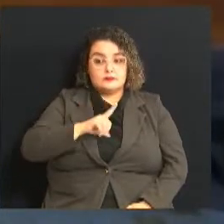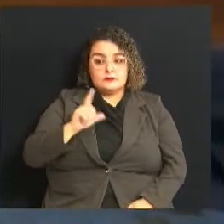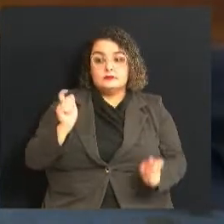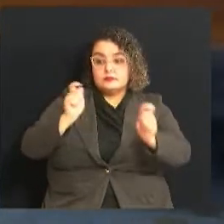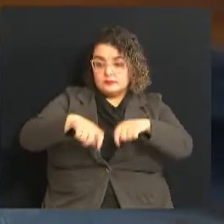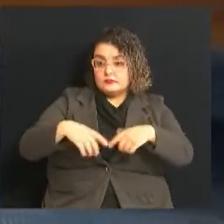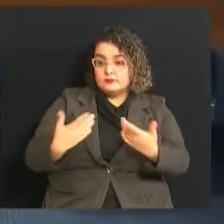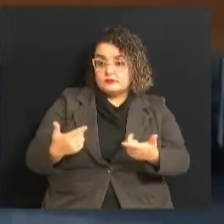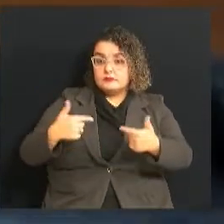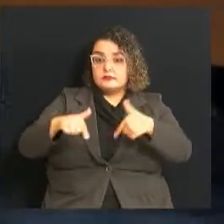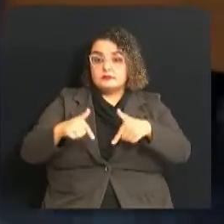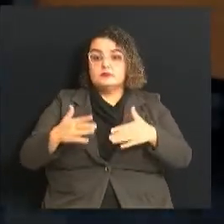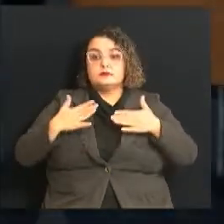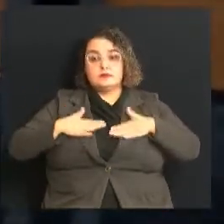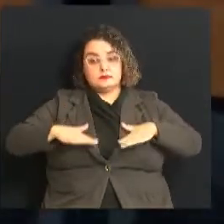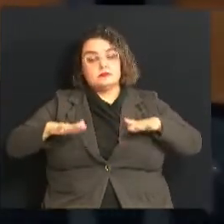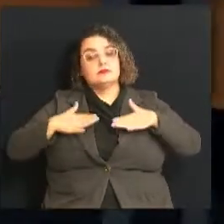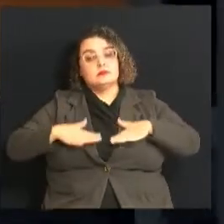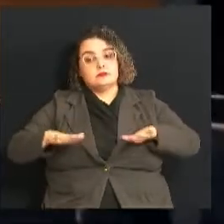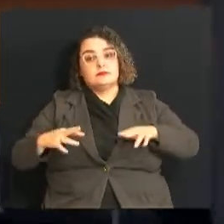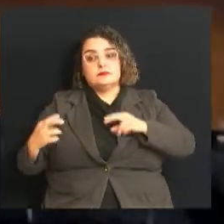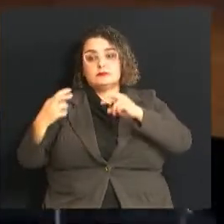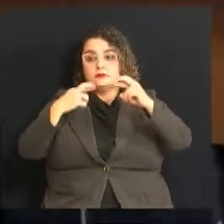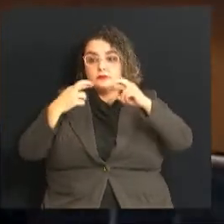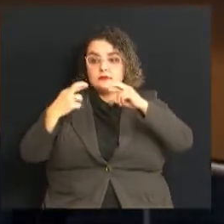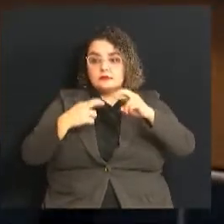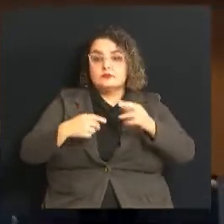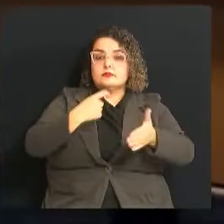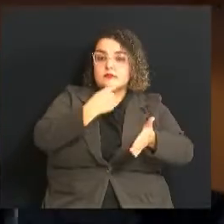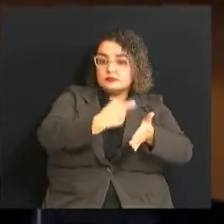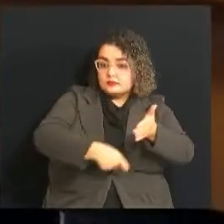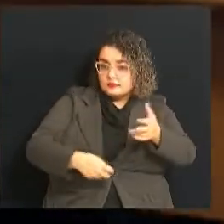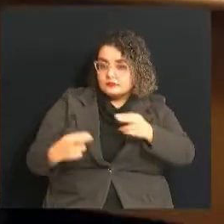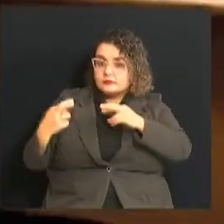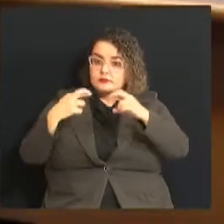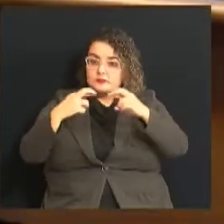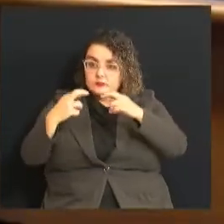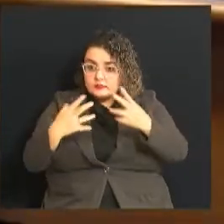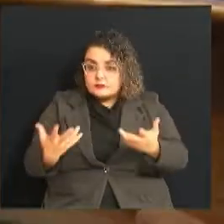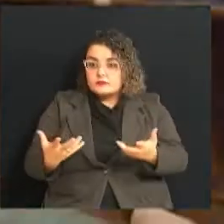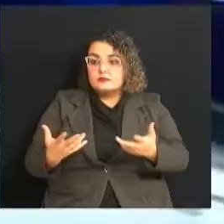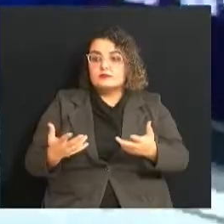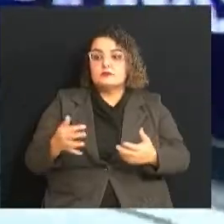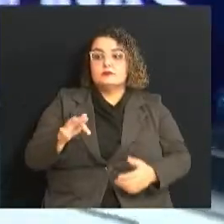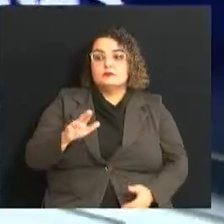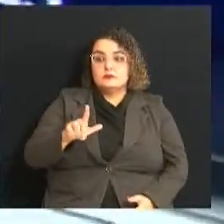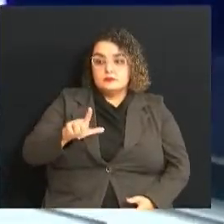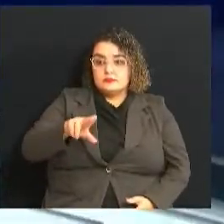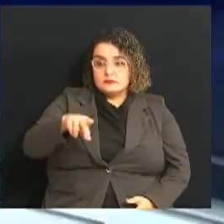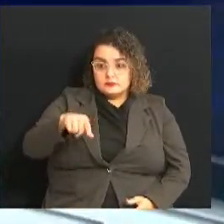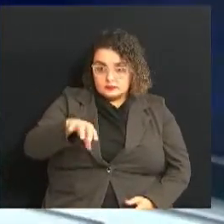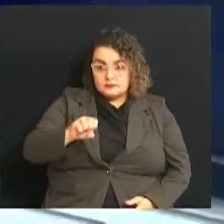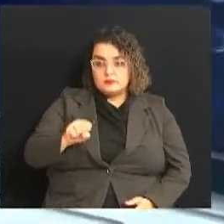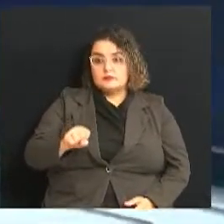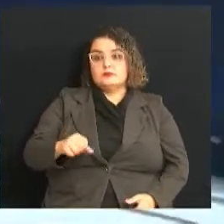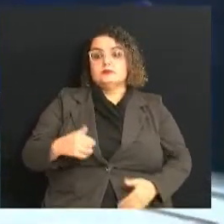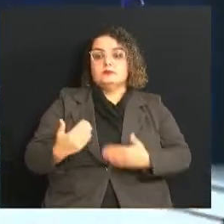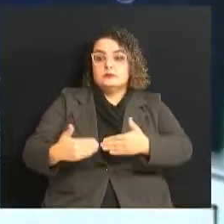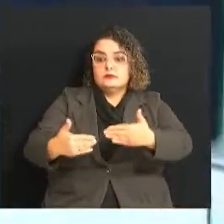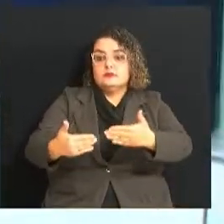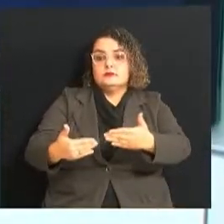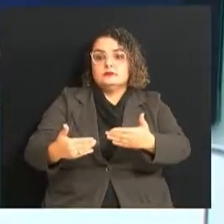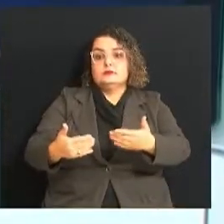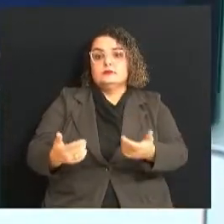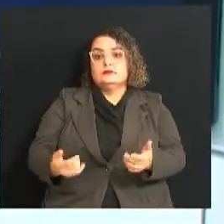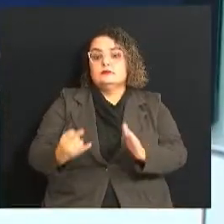trabalhar tranquilamente. Então, a gente reviu as taxas, a gente reviu a questão dos fluxos, dos processos,